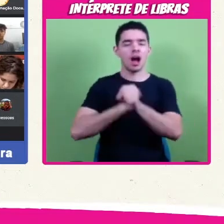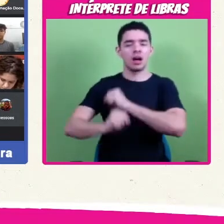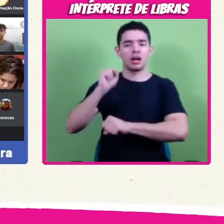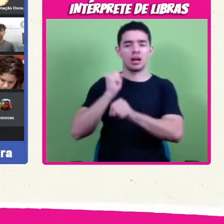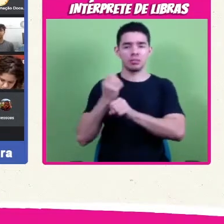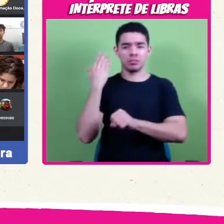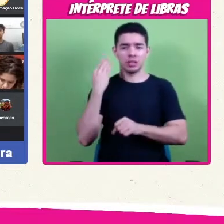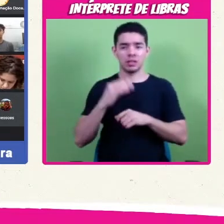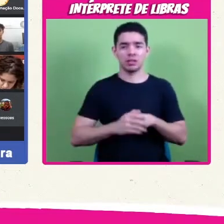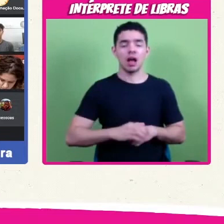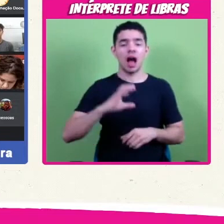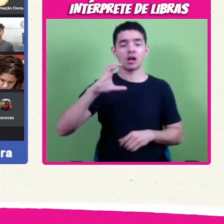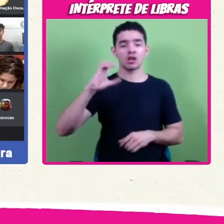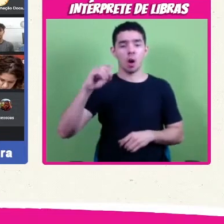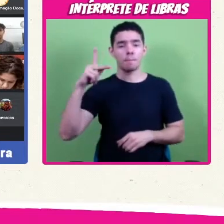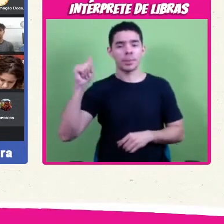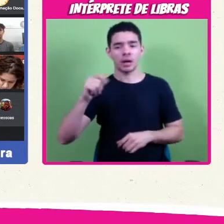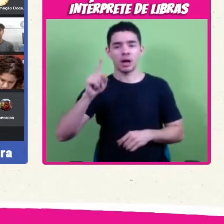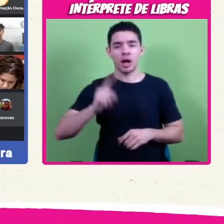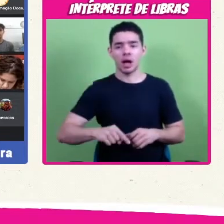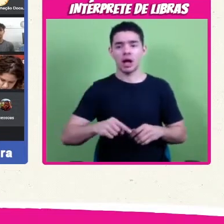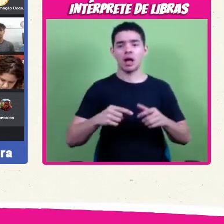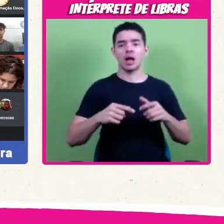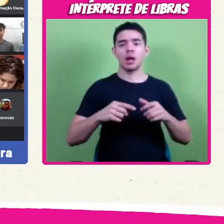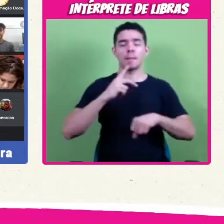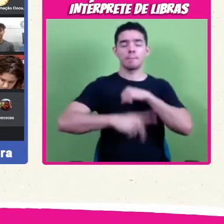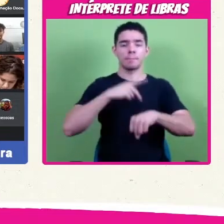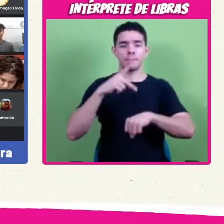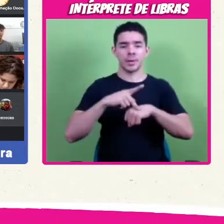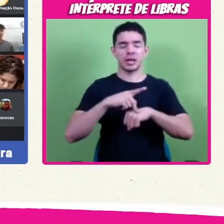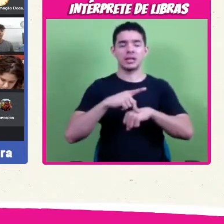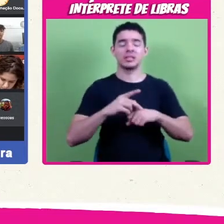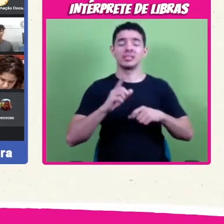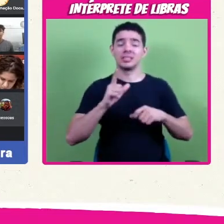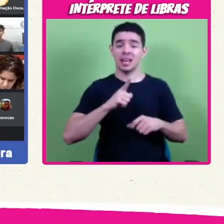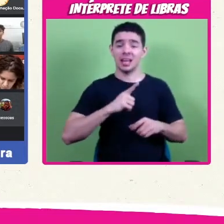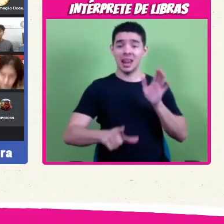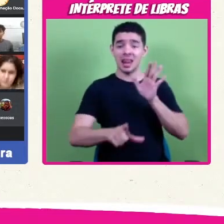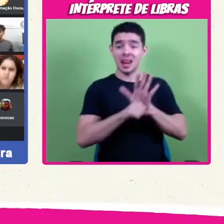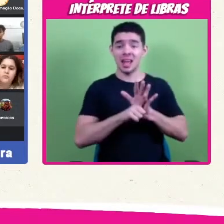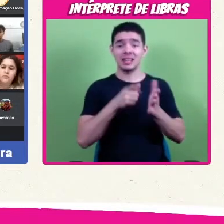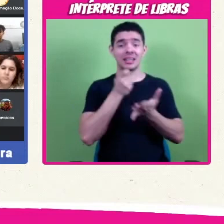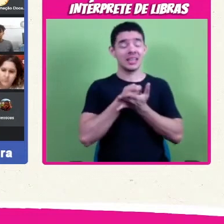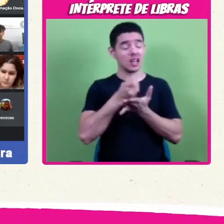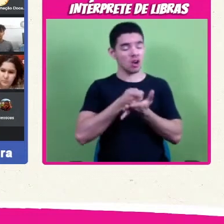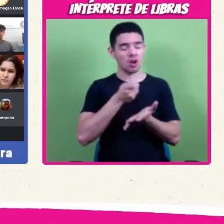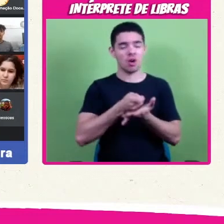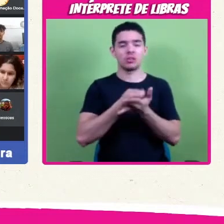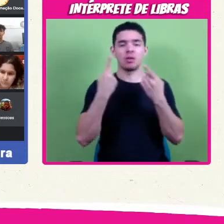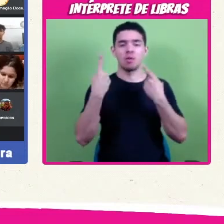a Copa do Mundo foi num país, né, o Catar, um país que tem leis rigorosíssimas contra as